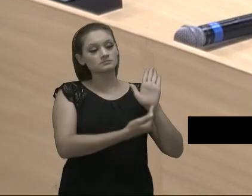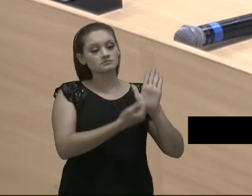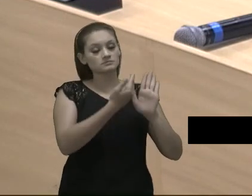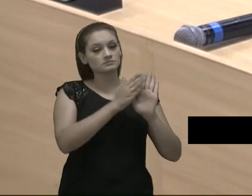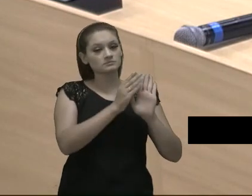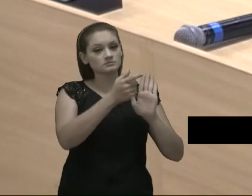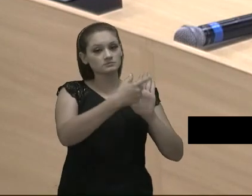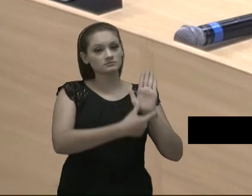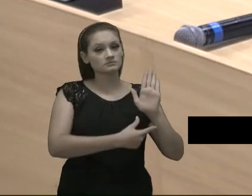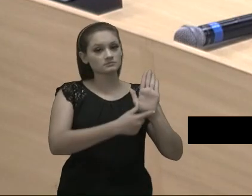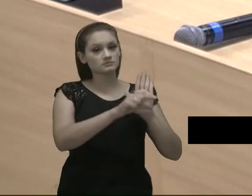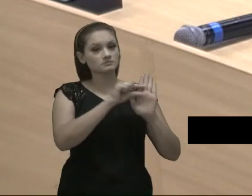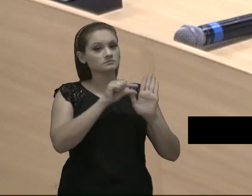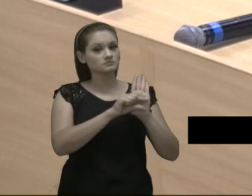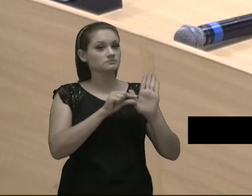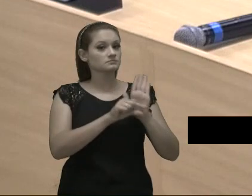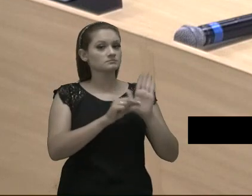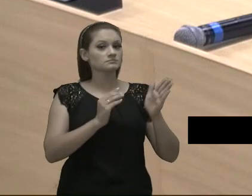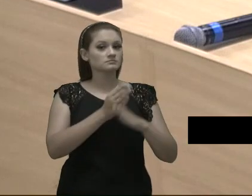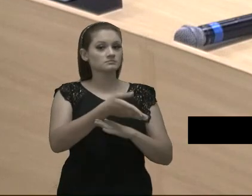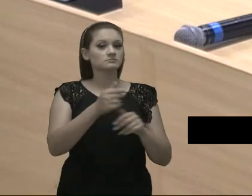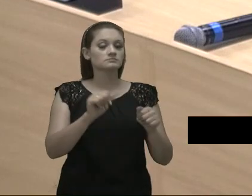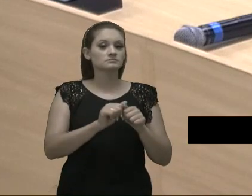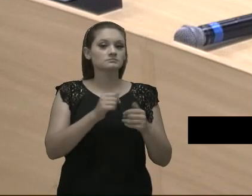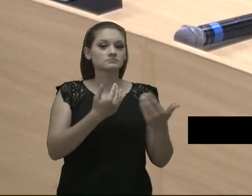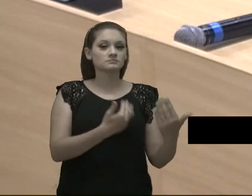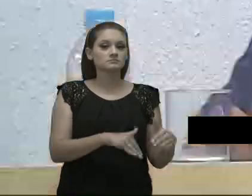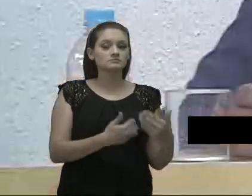As pessoas entravam, faziam a prova.